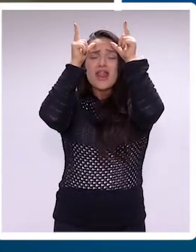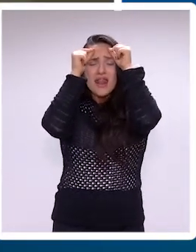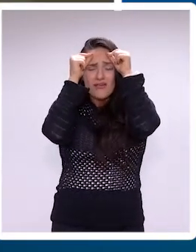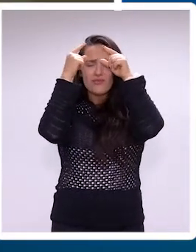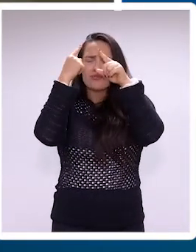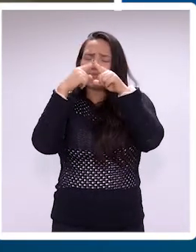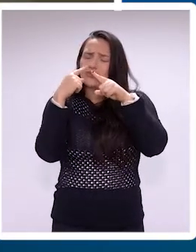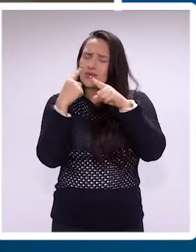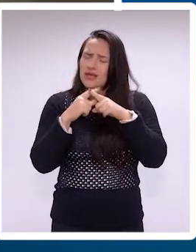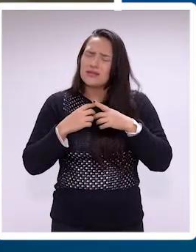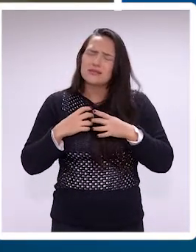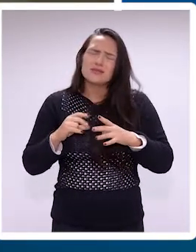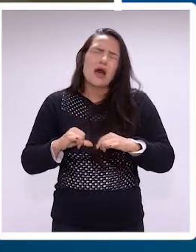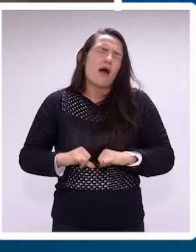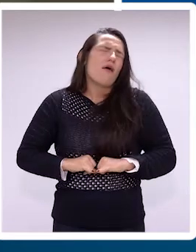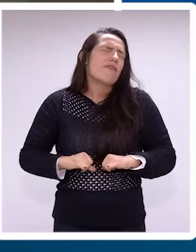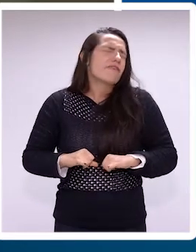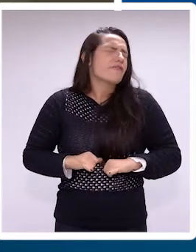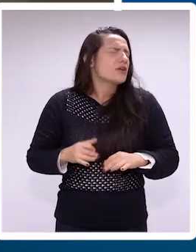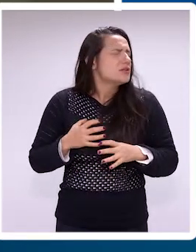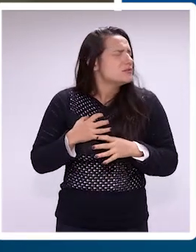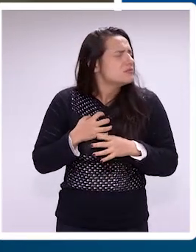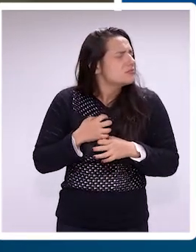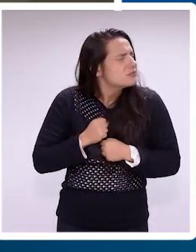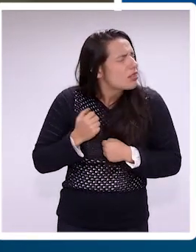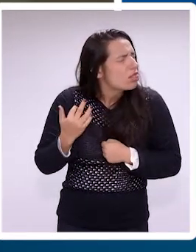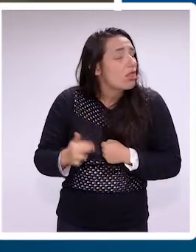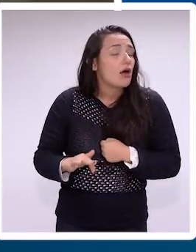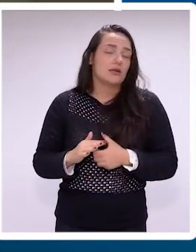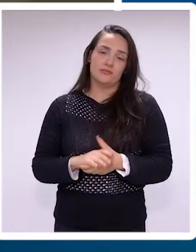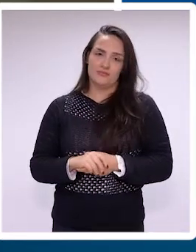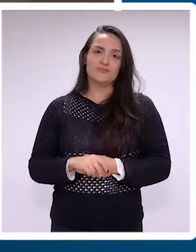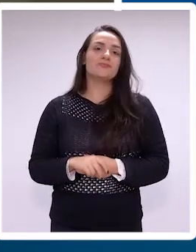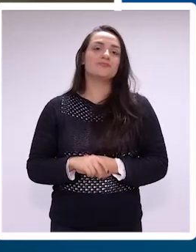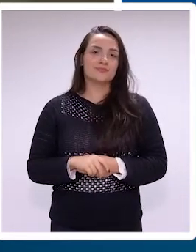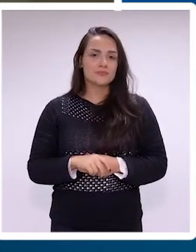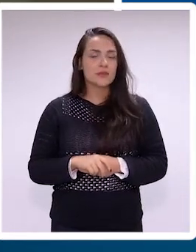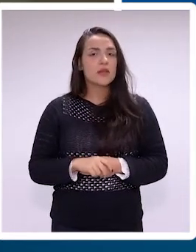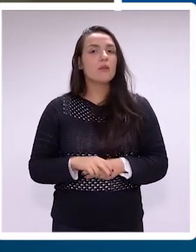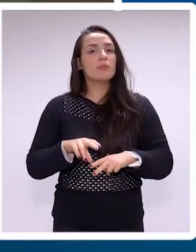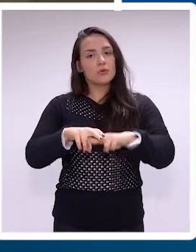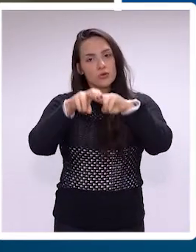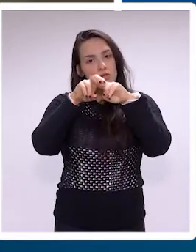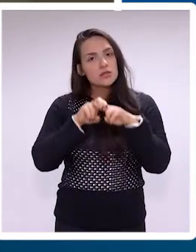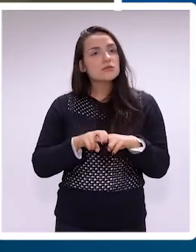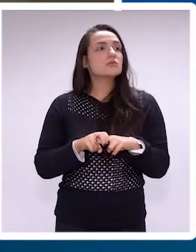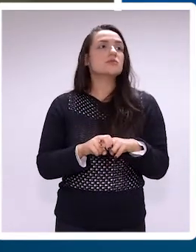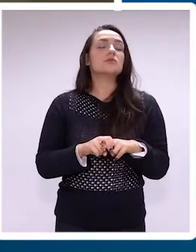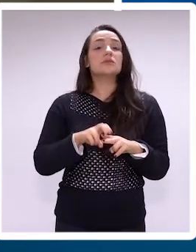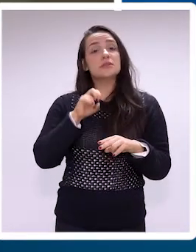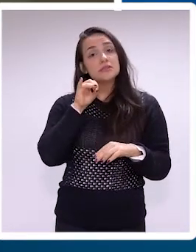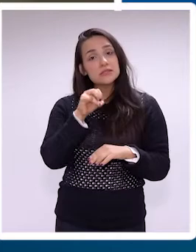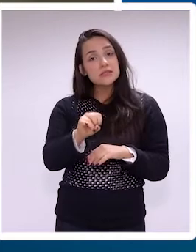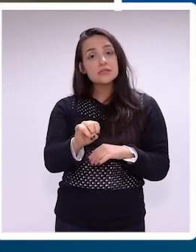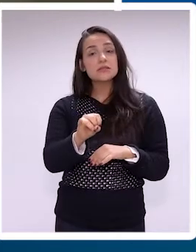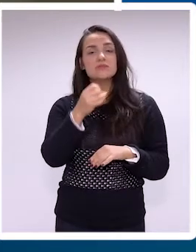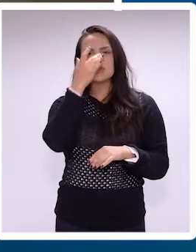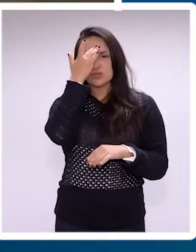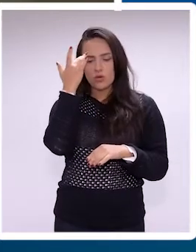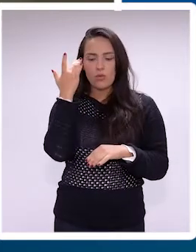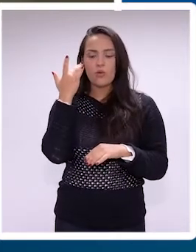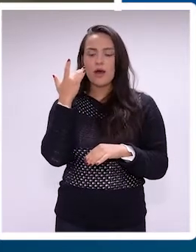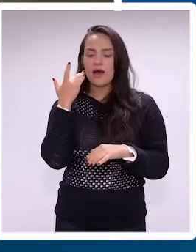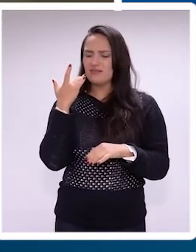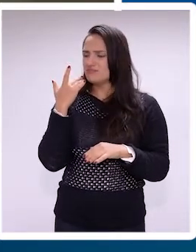se começa a perceber, ou se começa a acreditar que a morte é a melhor forma de afastar o sofrimento,